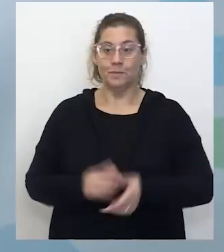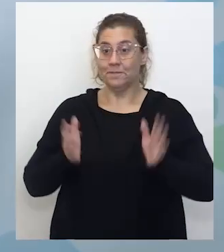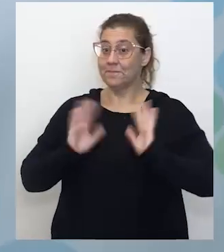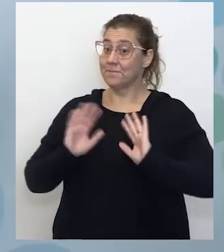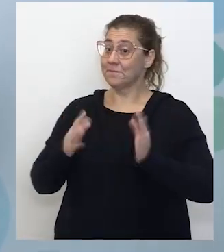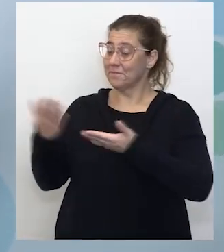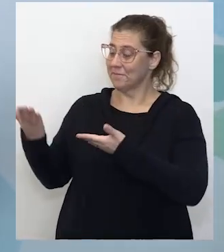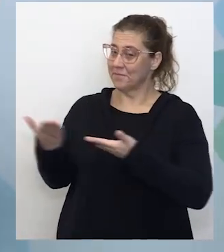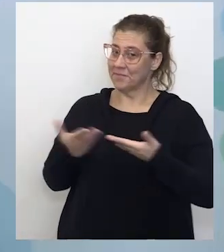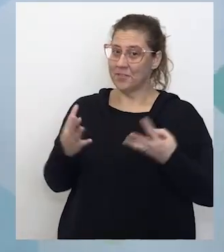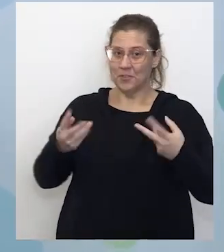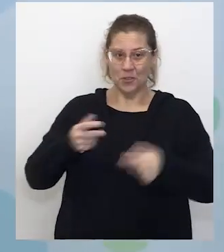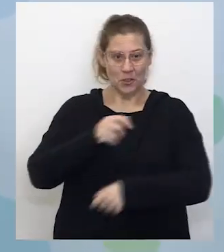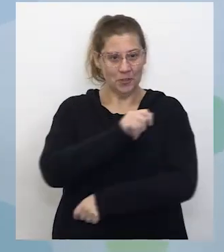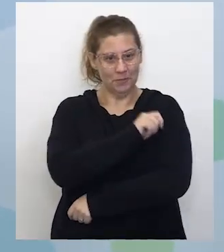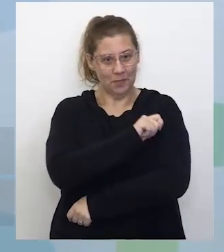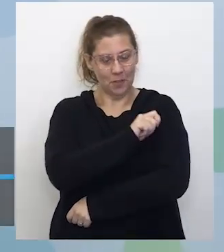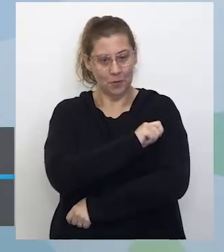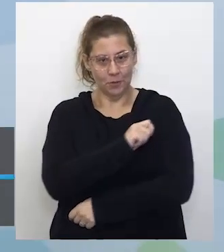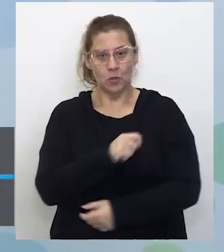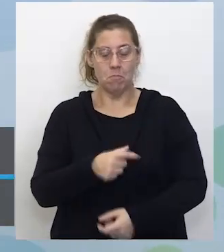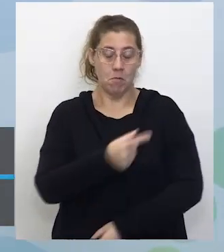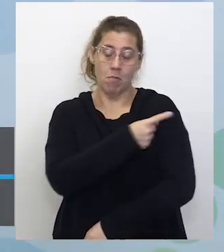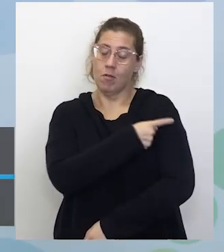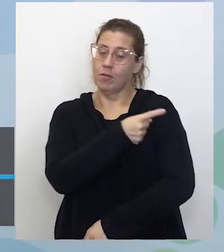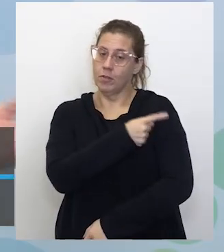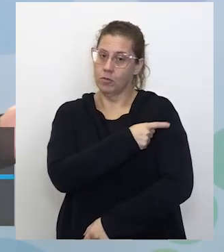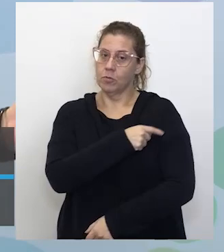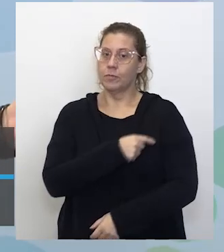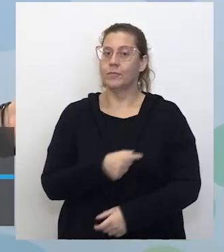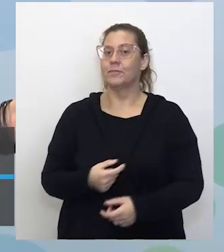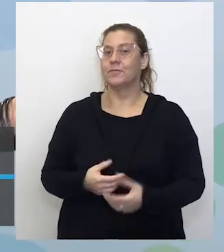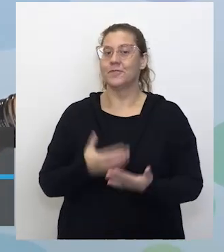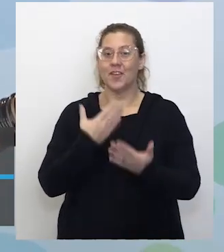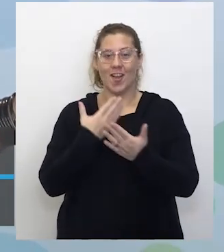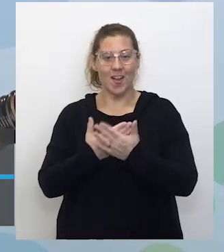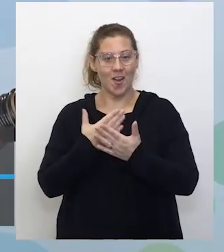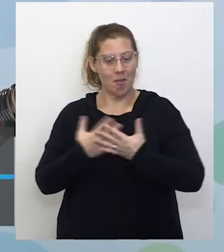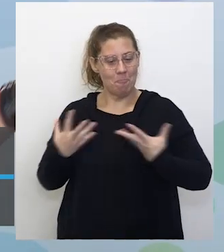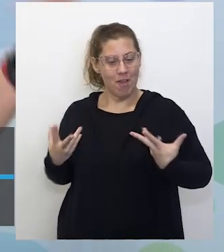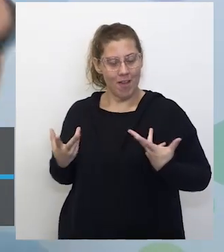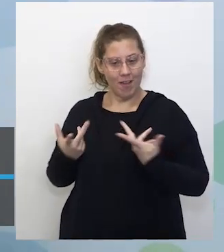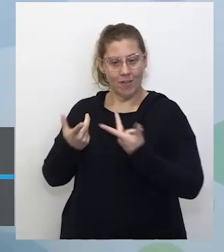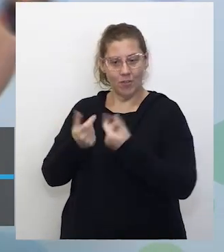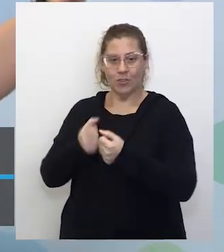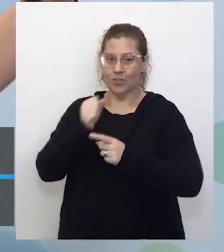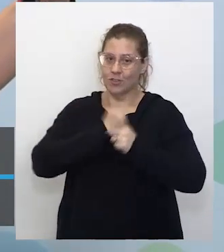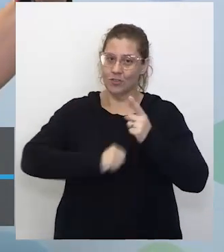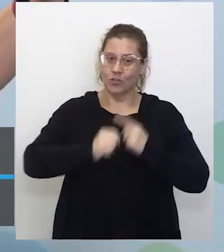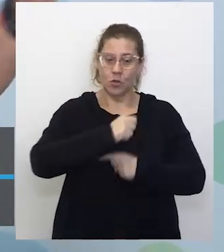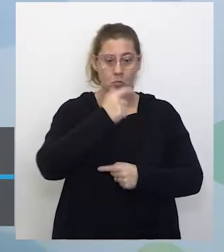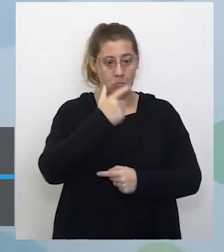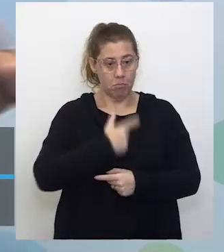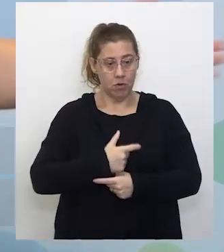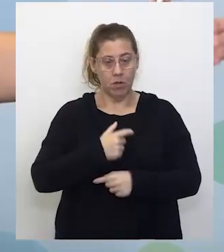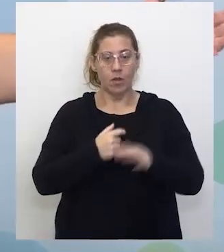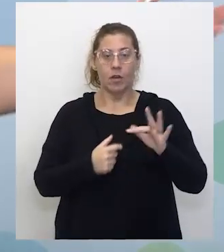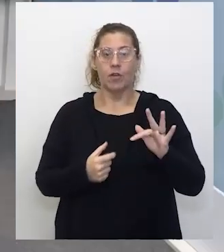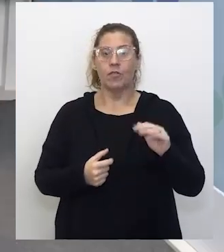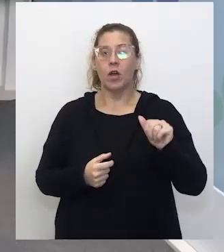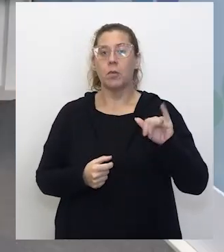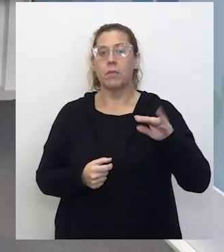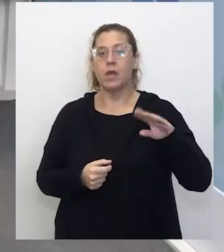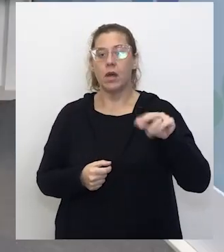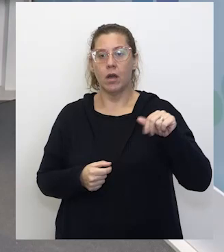Bem-vindos, estudantes da primeira série do ensino médio, para mais uma aula apenas maravilhosa de Sociologia. Eu sou a professora Fabiana, ao meu